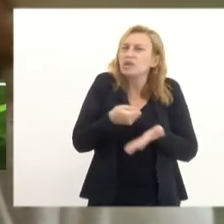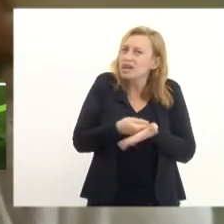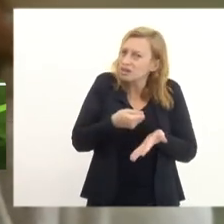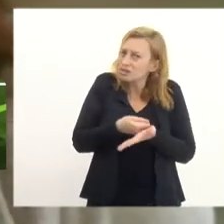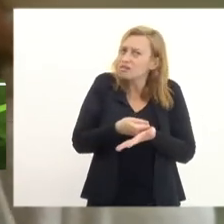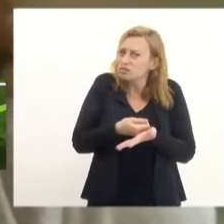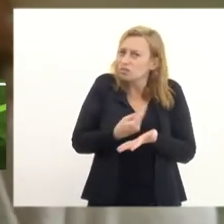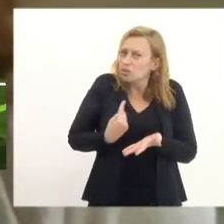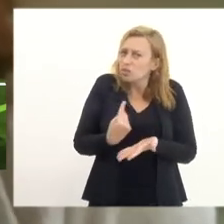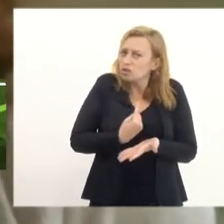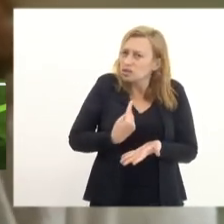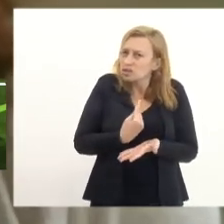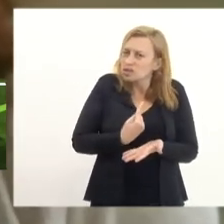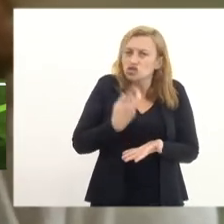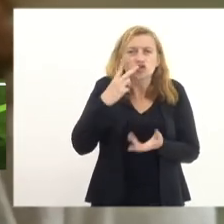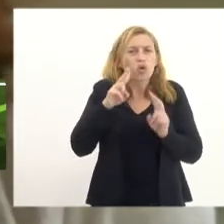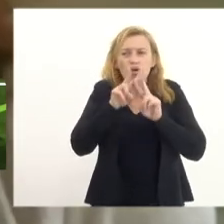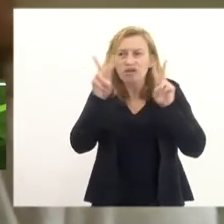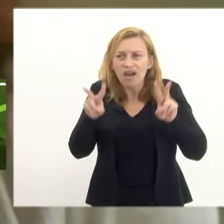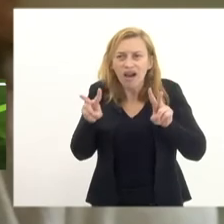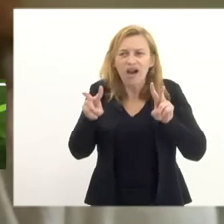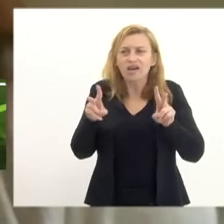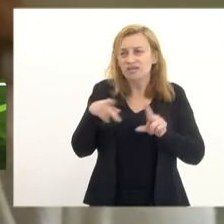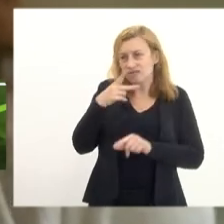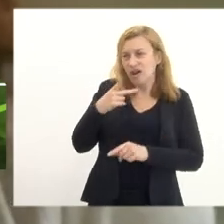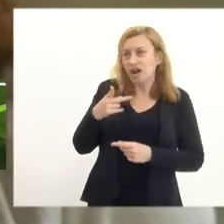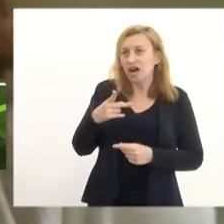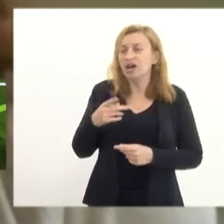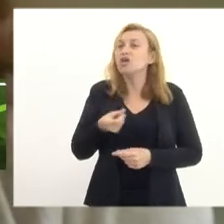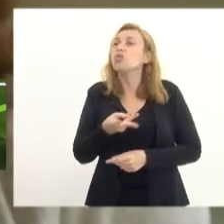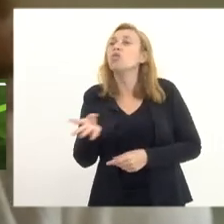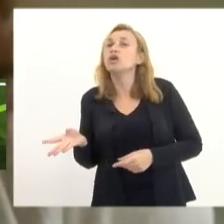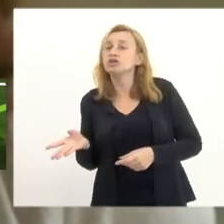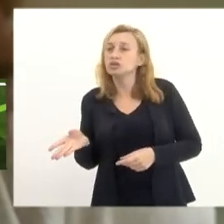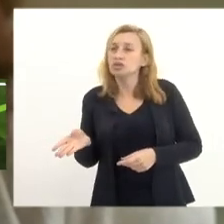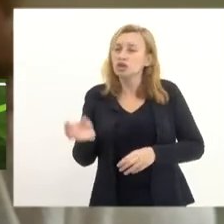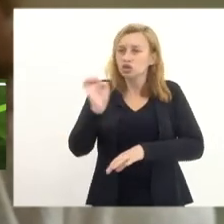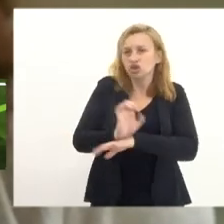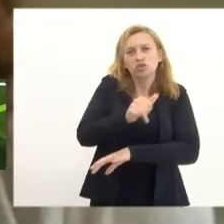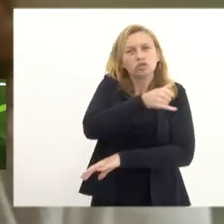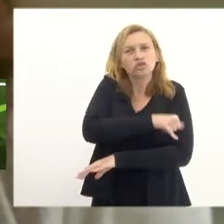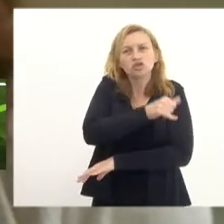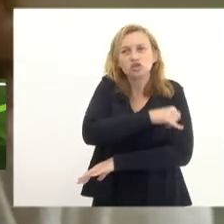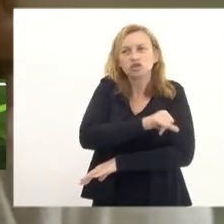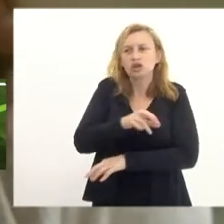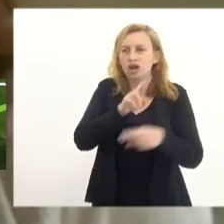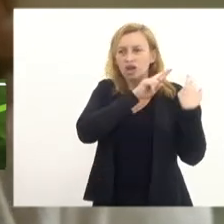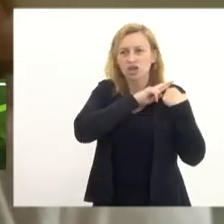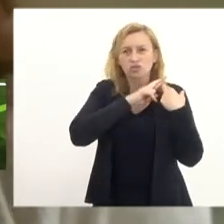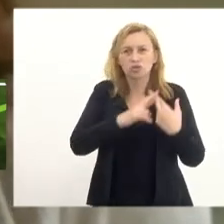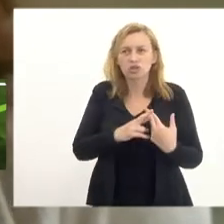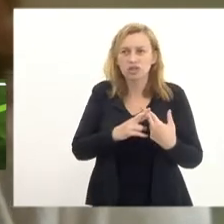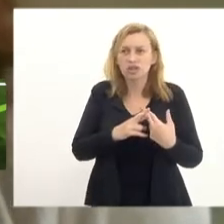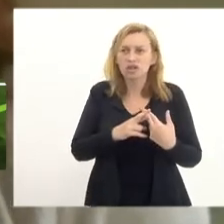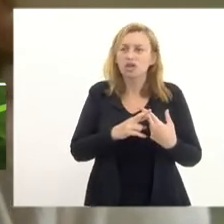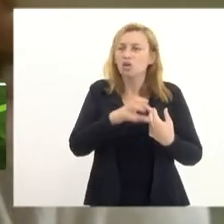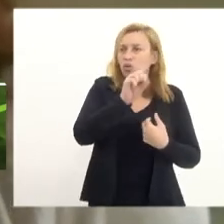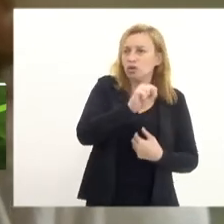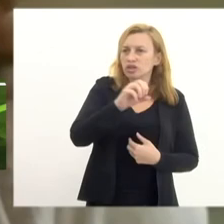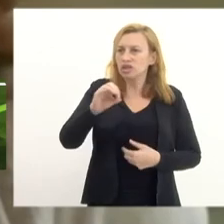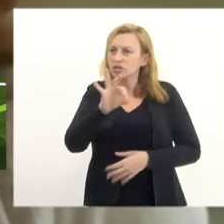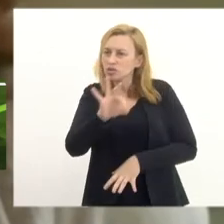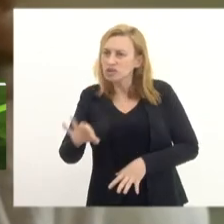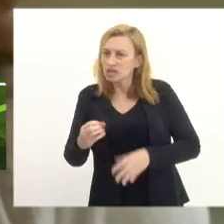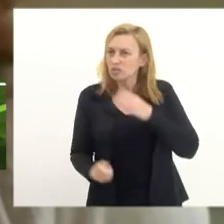obrigação de olhar para eles e dizer, olha, enquanto o Estado do Rio de Janeiro é responsável aí por 80%